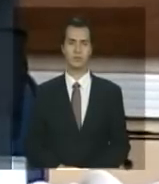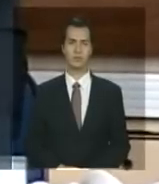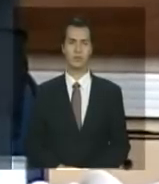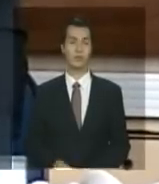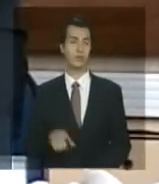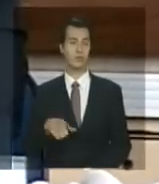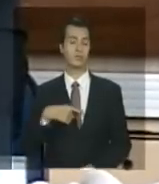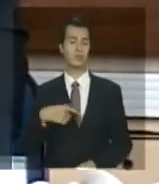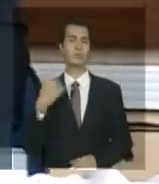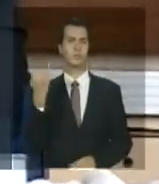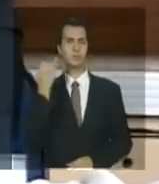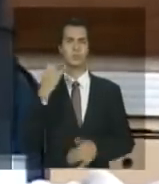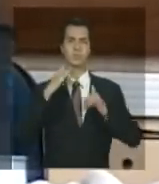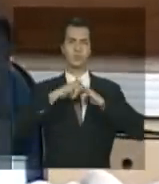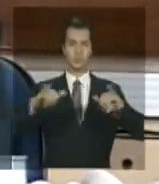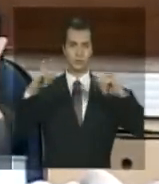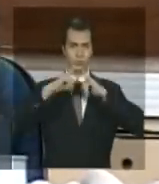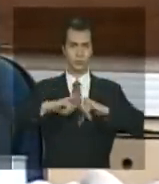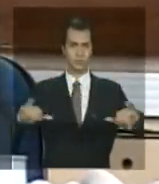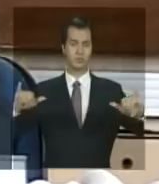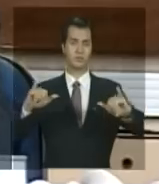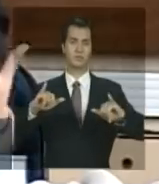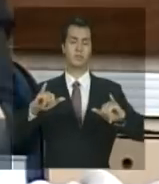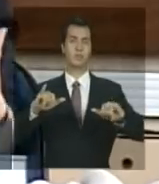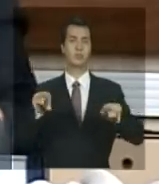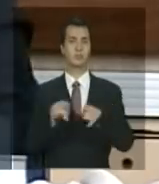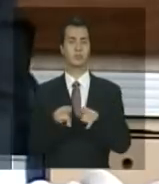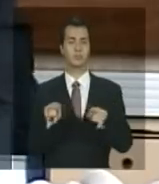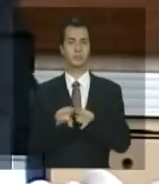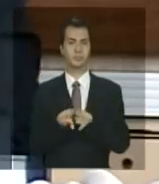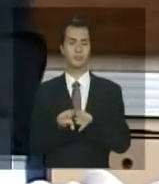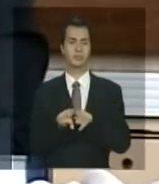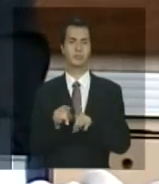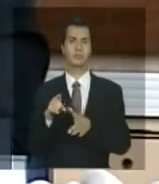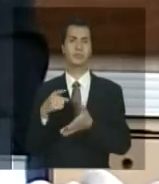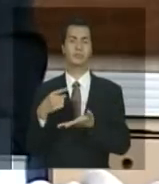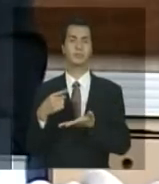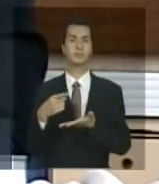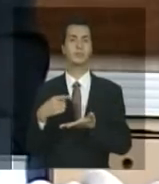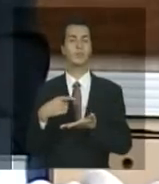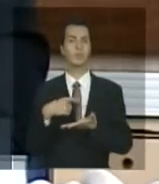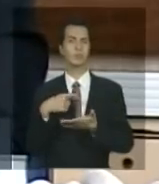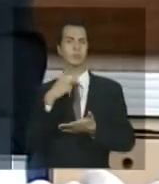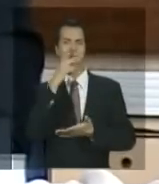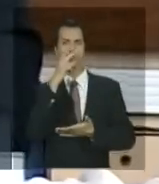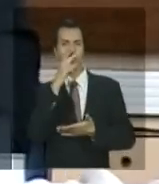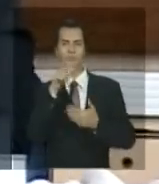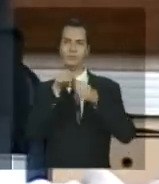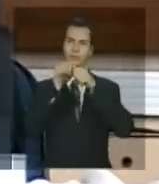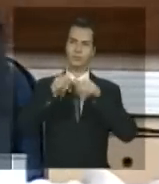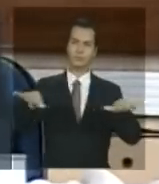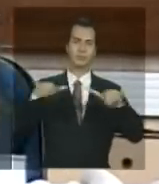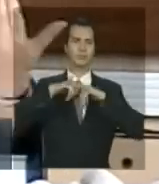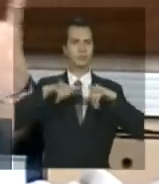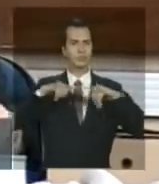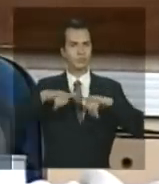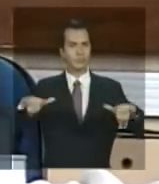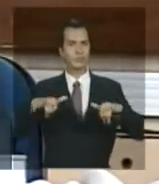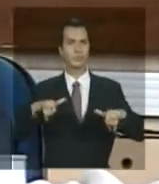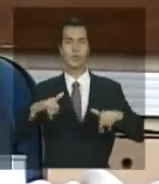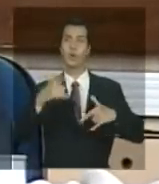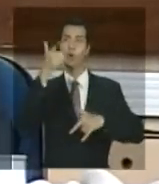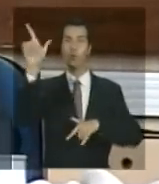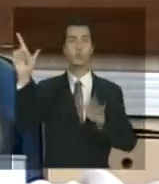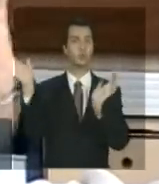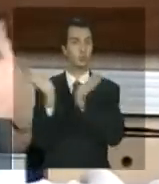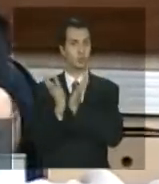divulgação dessas iniciativas e de contágio, no bom sentido, para que outras equipes se espelhem